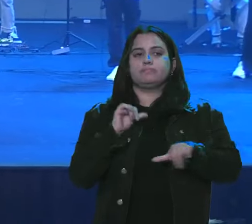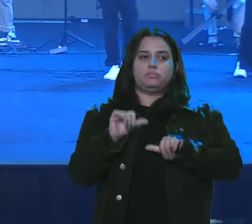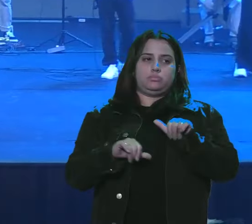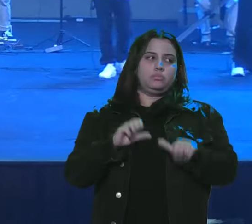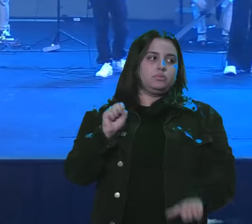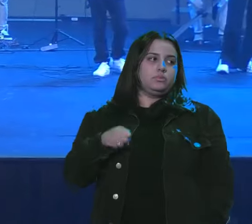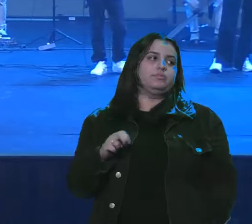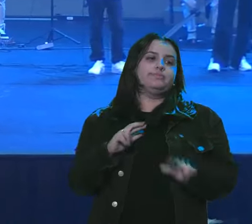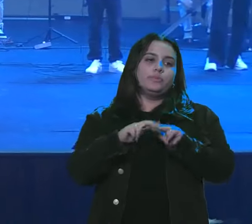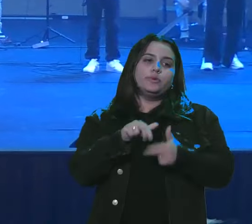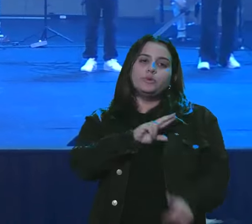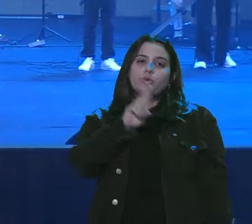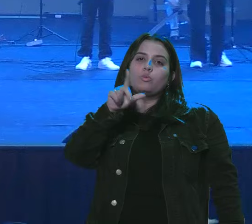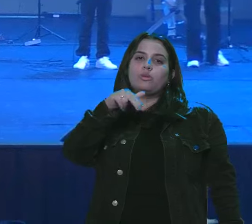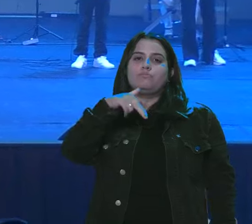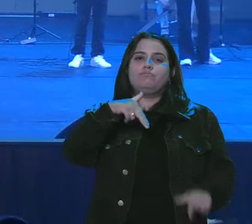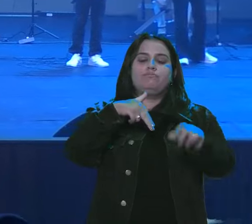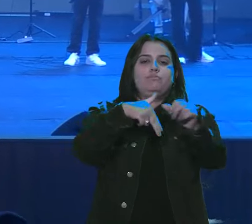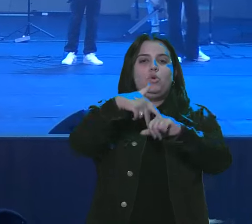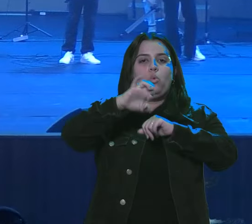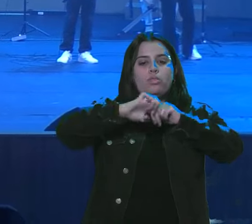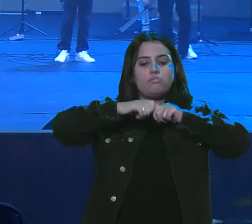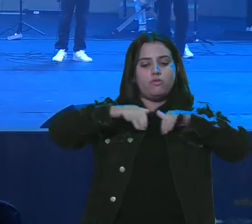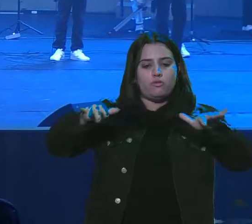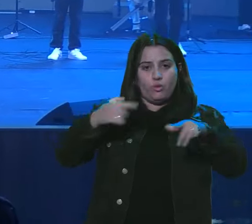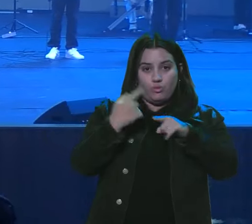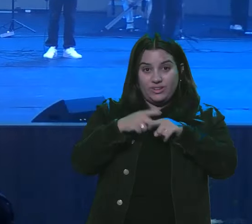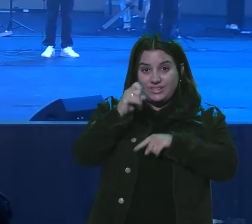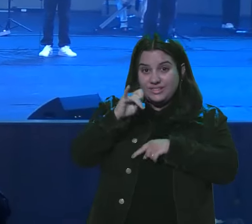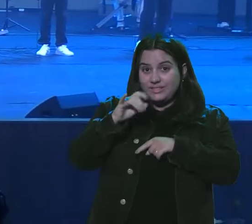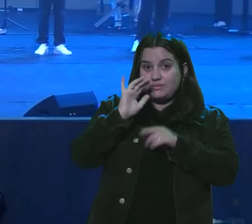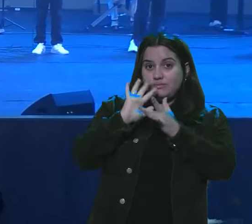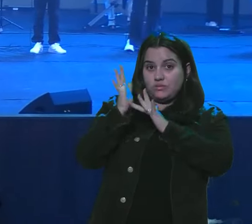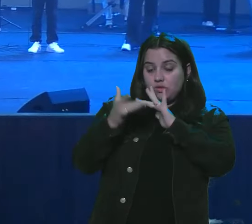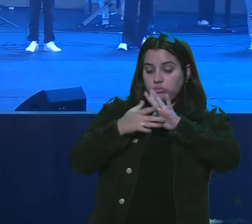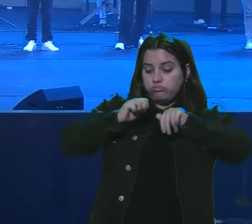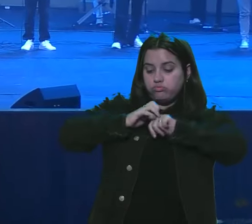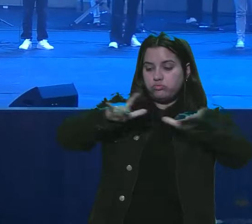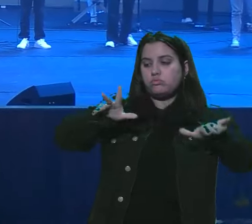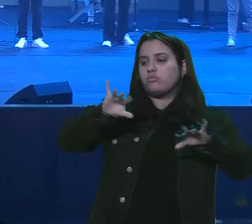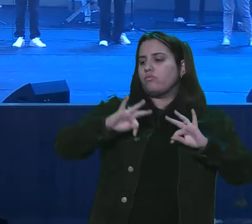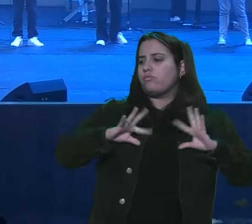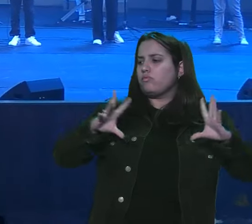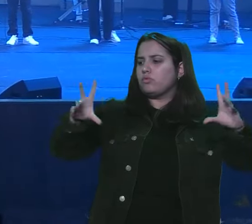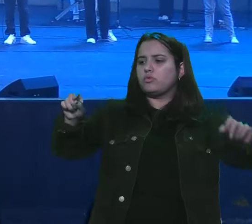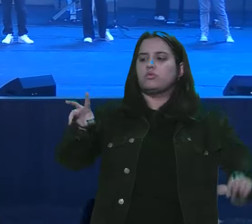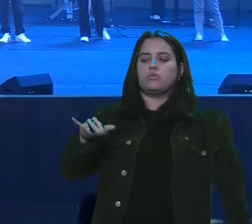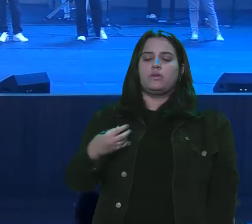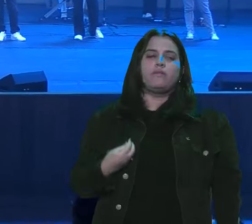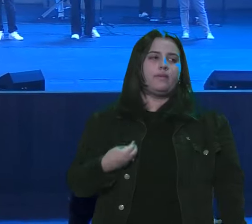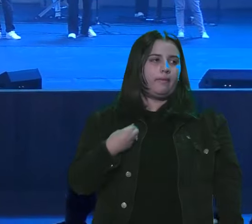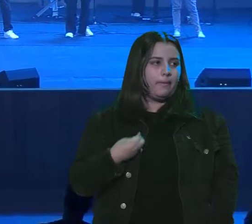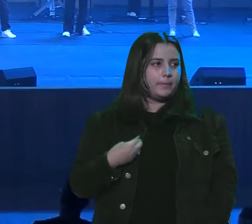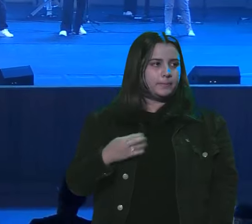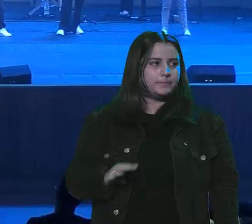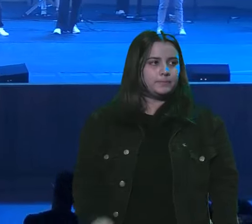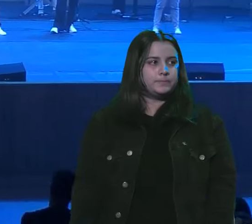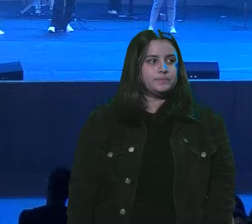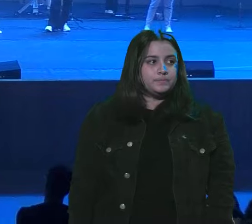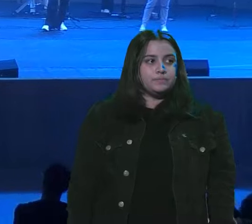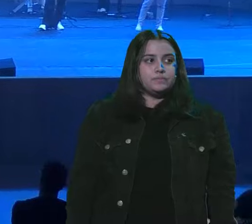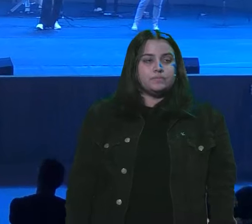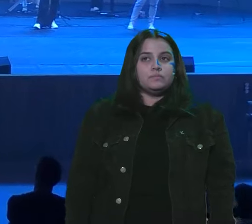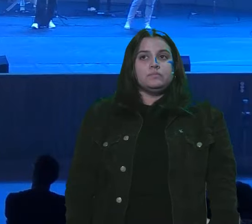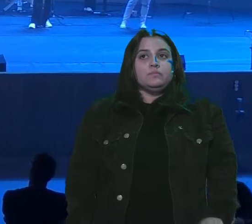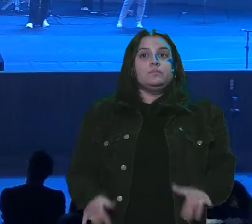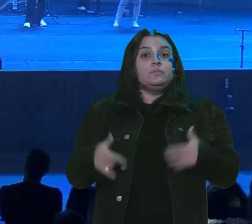nosso ministério é One Flow, porque onde o rio de Deus fluir, tudo viverá. E quando eu estava orando por este culto, eu vi esse